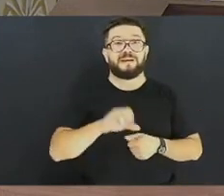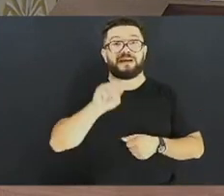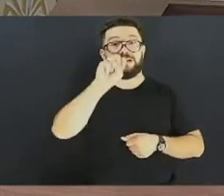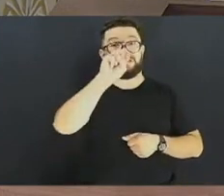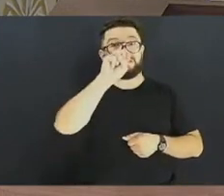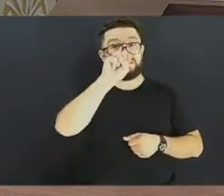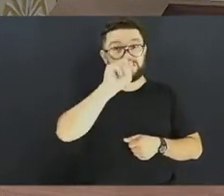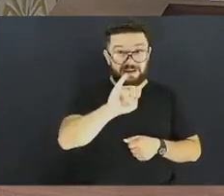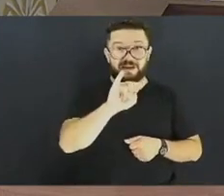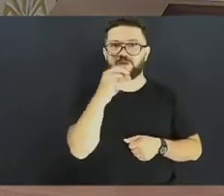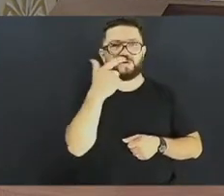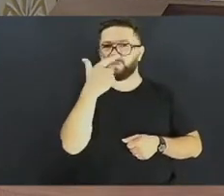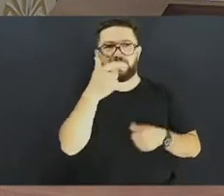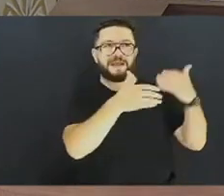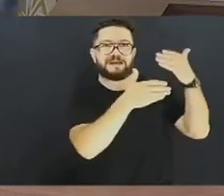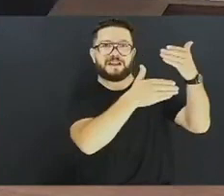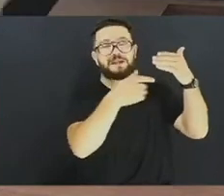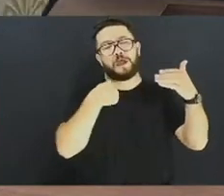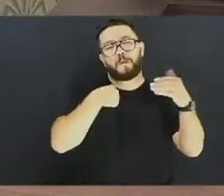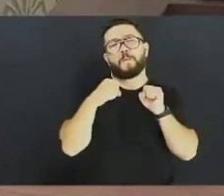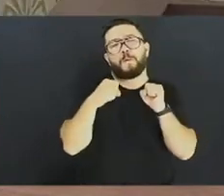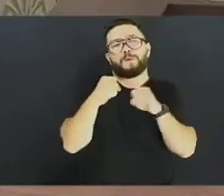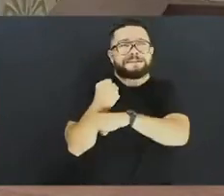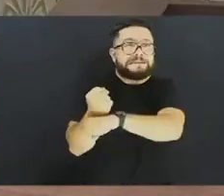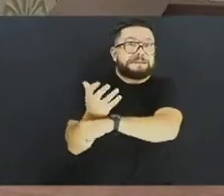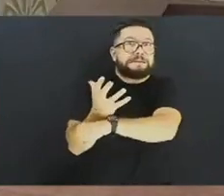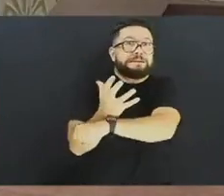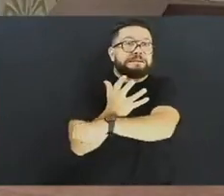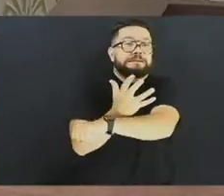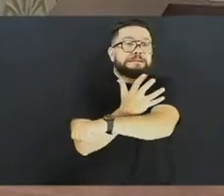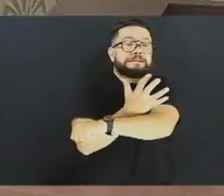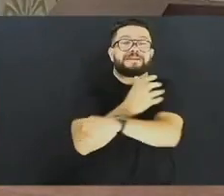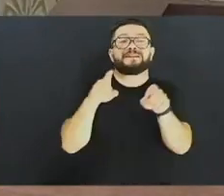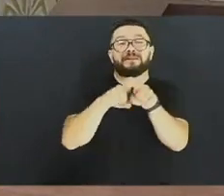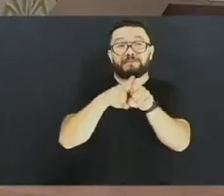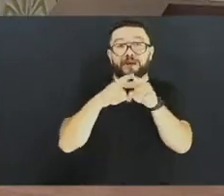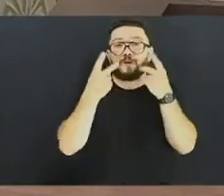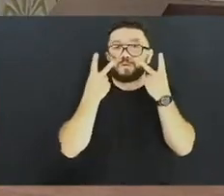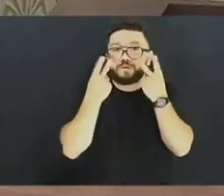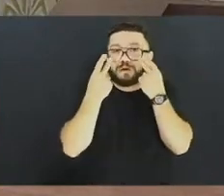vezes e com um pouco de perturbação da catarata que fiz cirurgia, eu